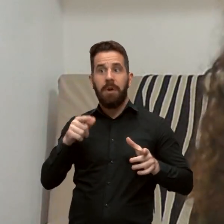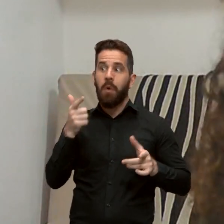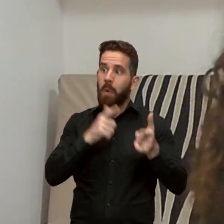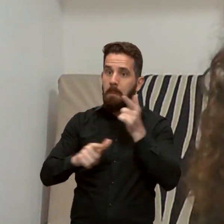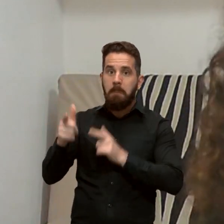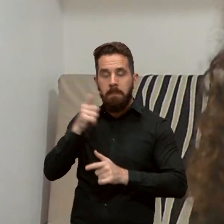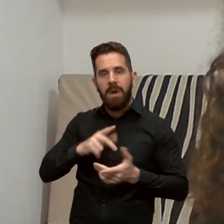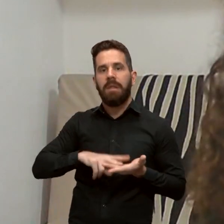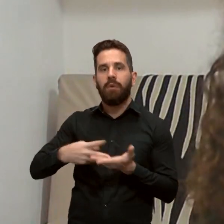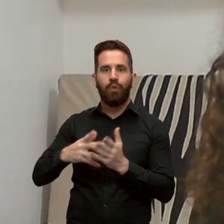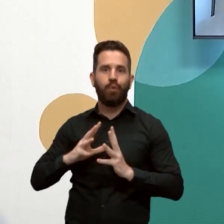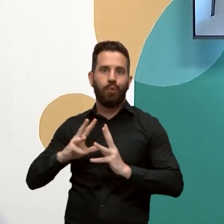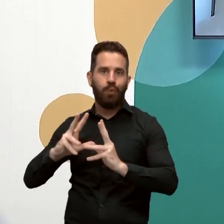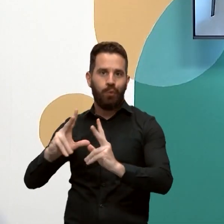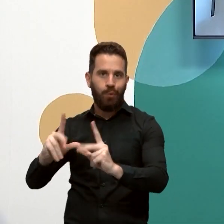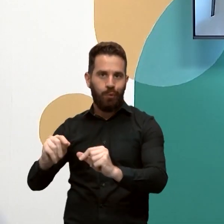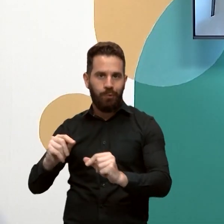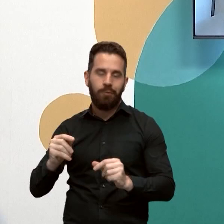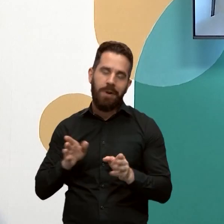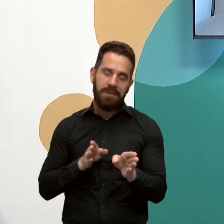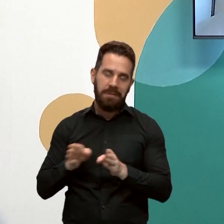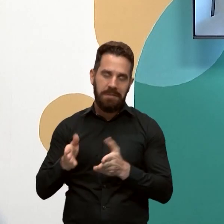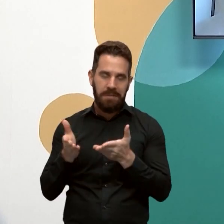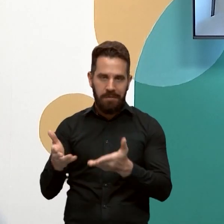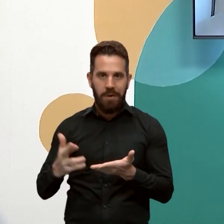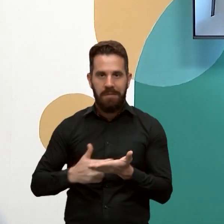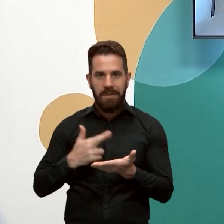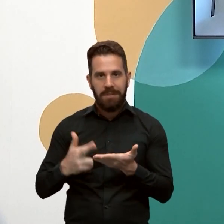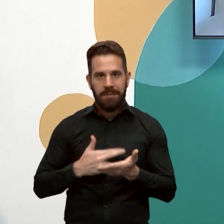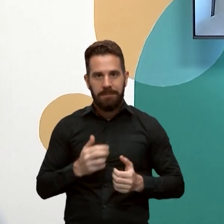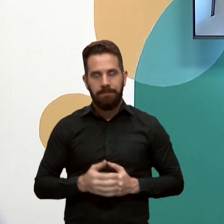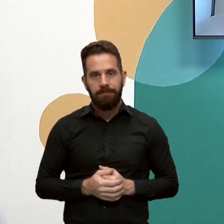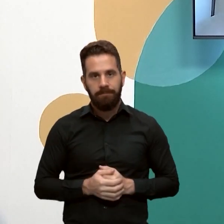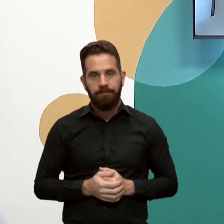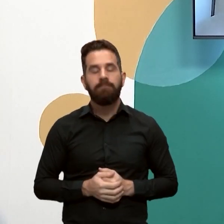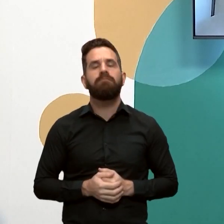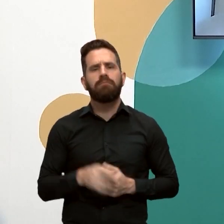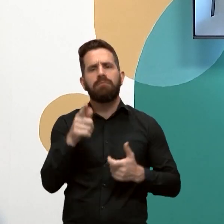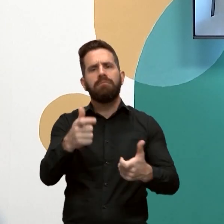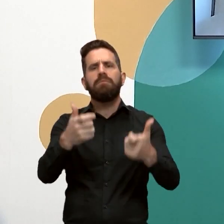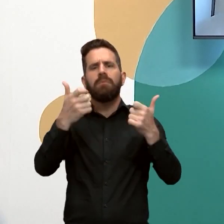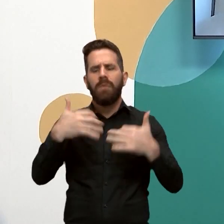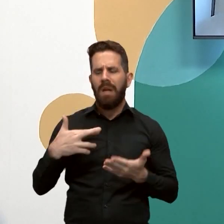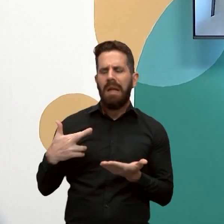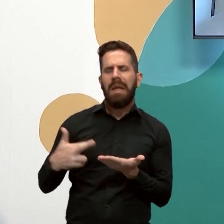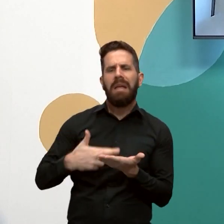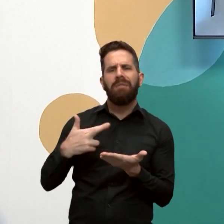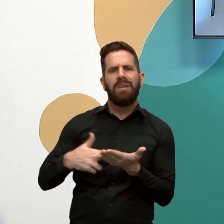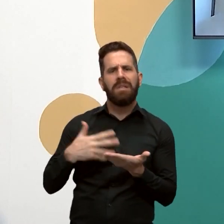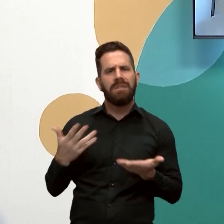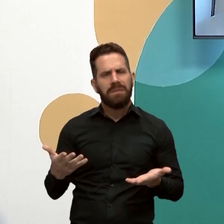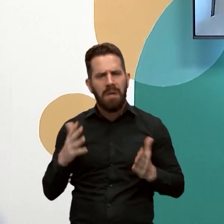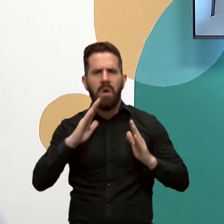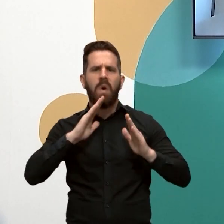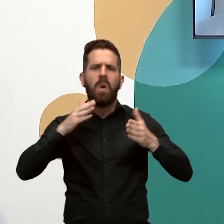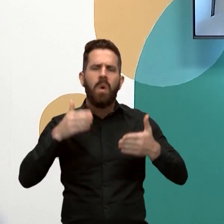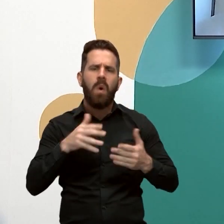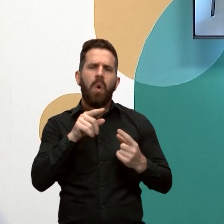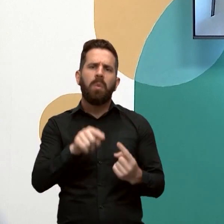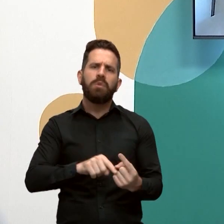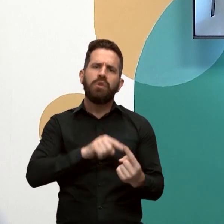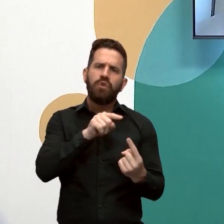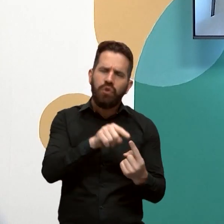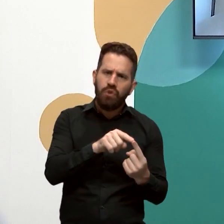vez mais acessível. Bacana, Flávia. E conta pra gente agora um pouco mais sobre a revista. Qual é a abordagem, o objetivo?